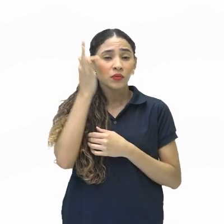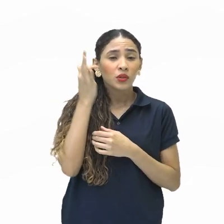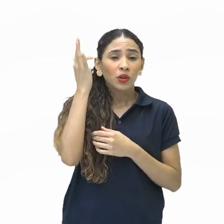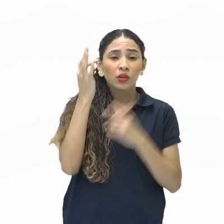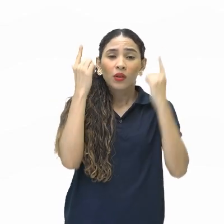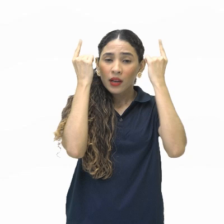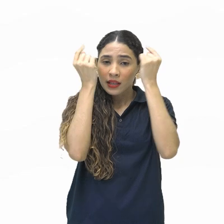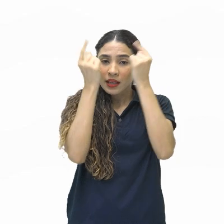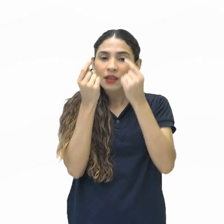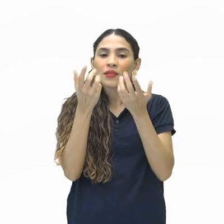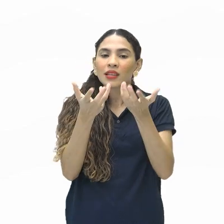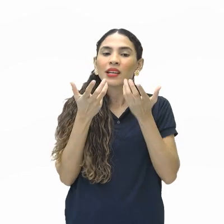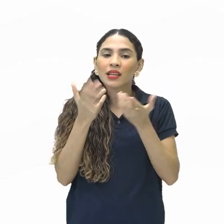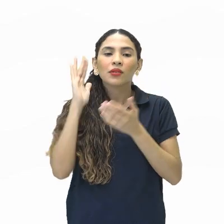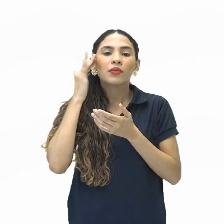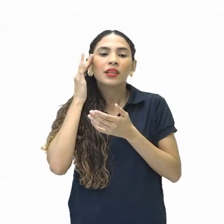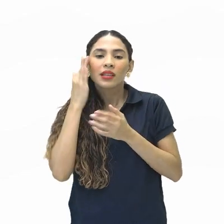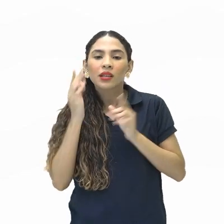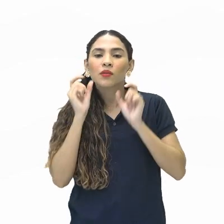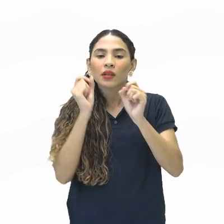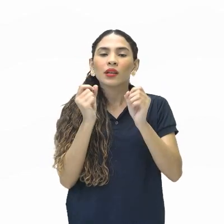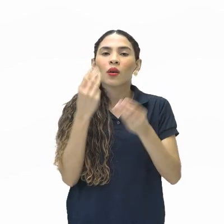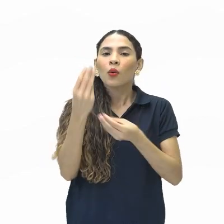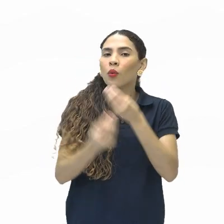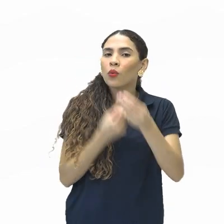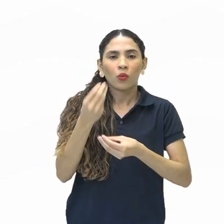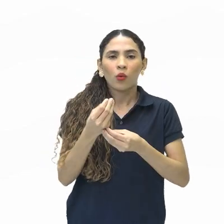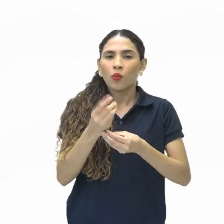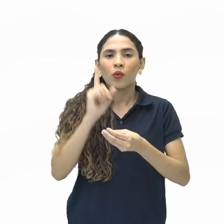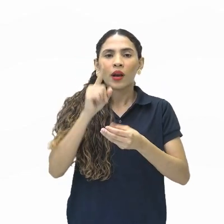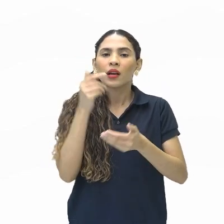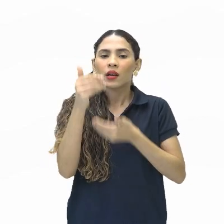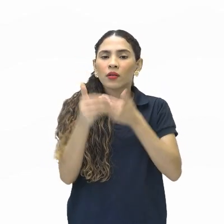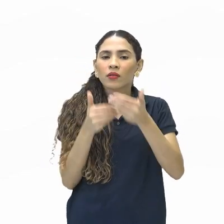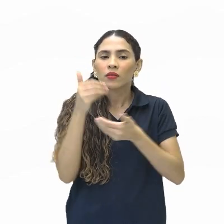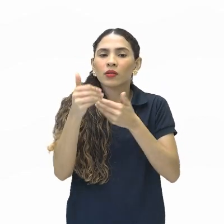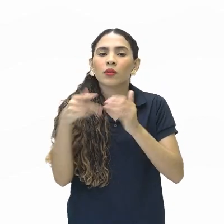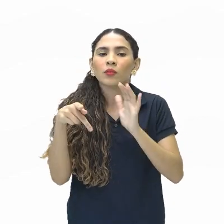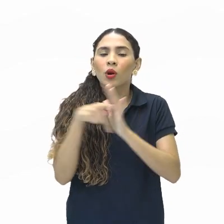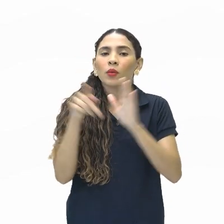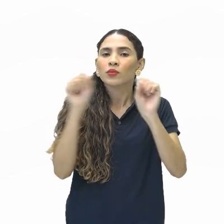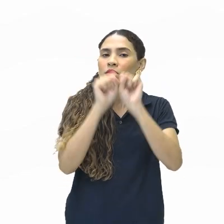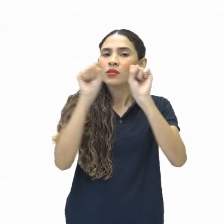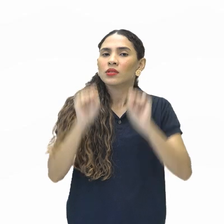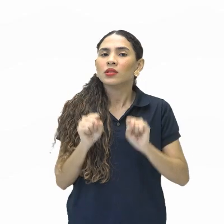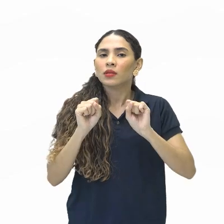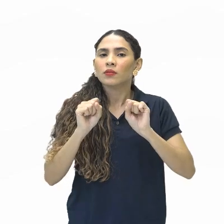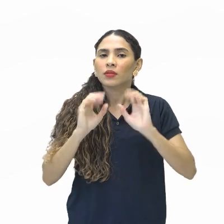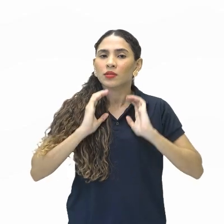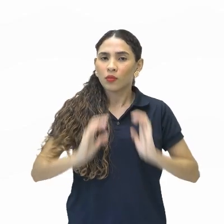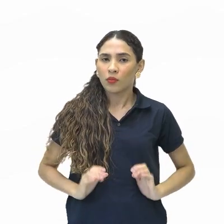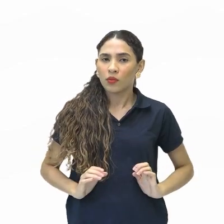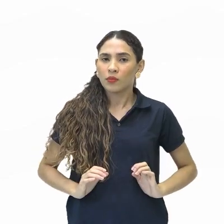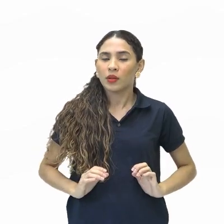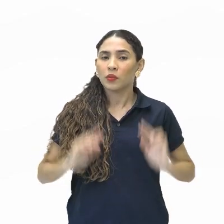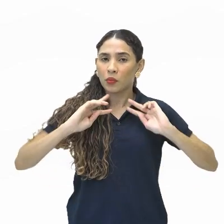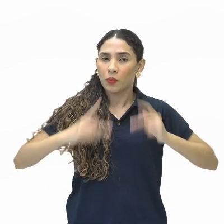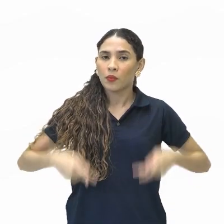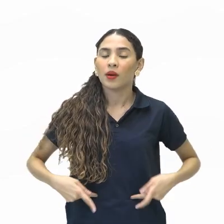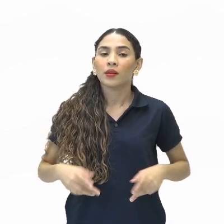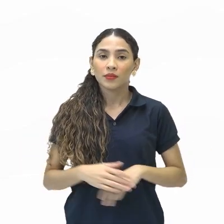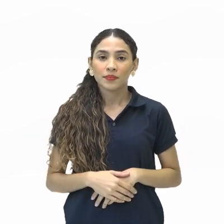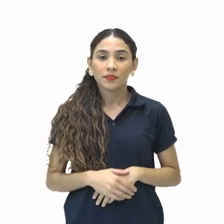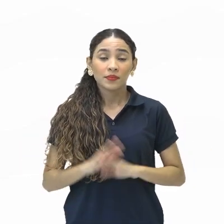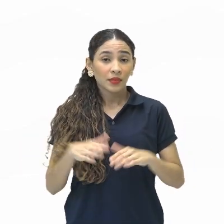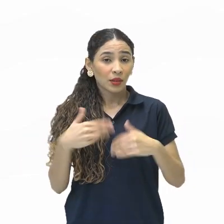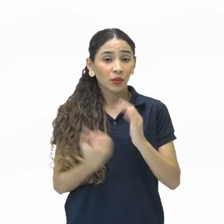gregos, eles buscavam entender o funcionamento do regime de comportamento humano. E